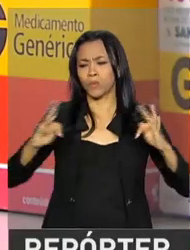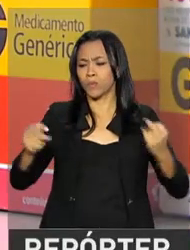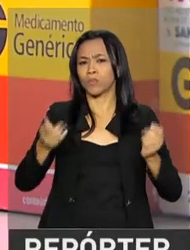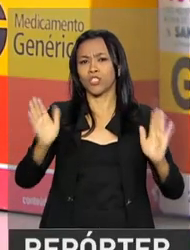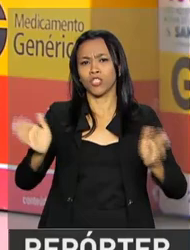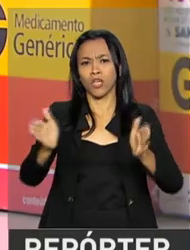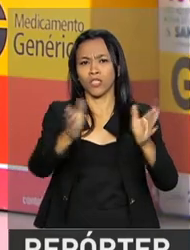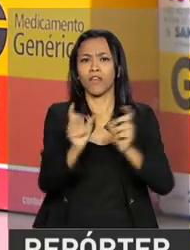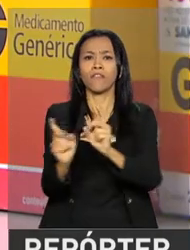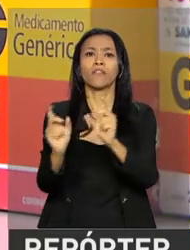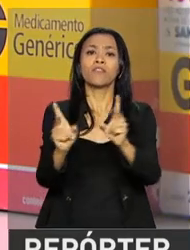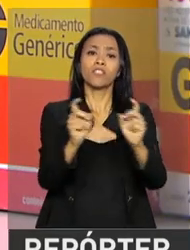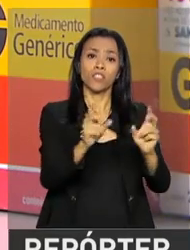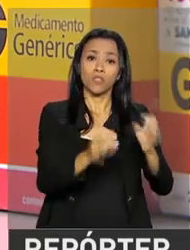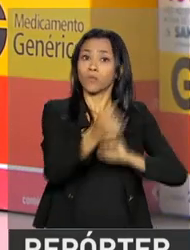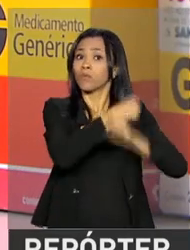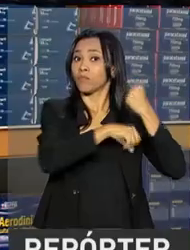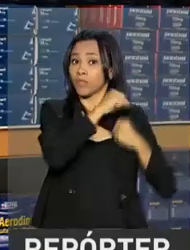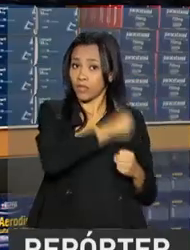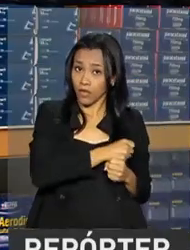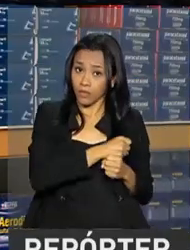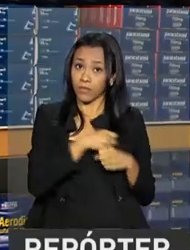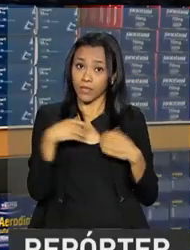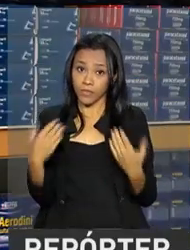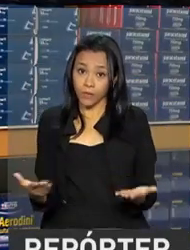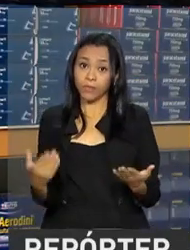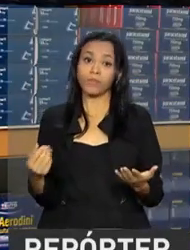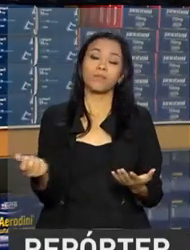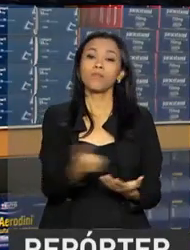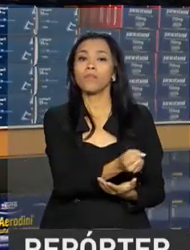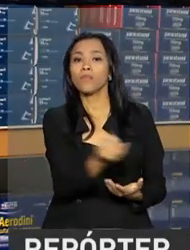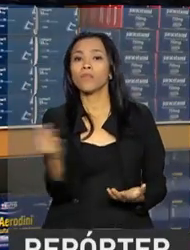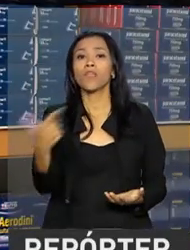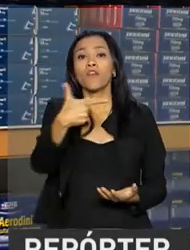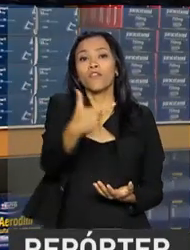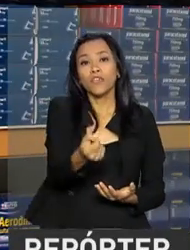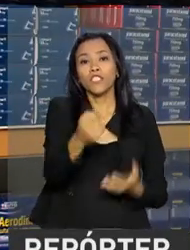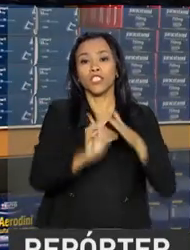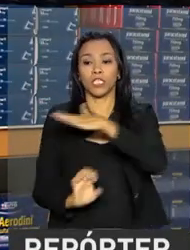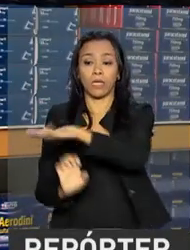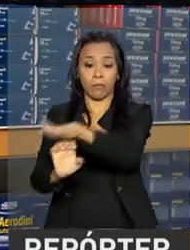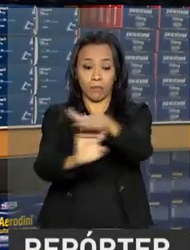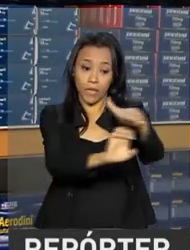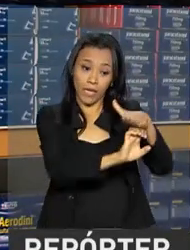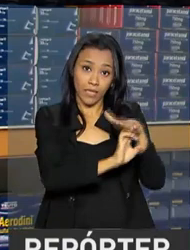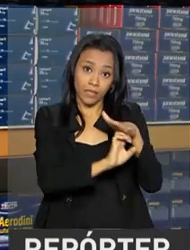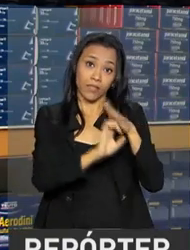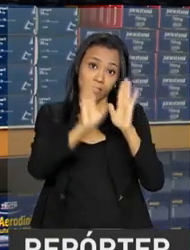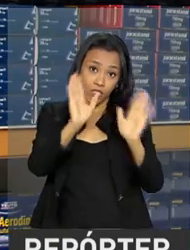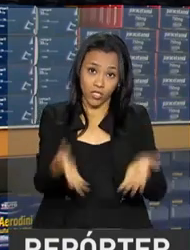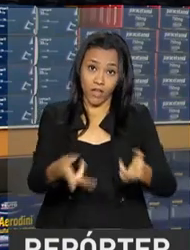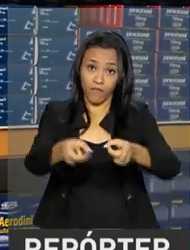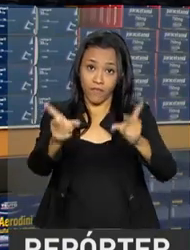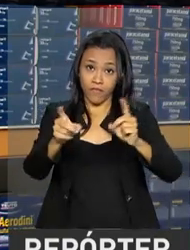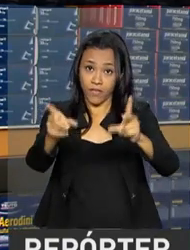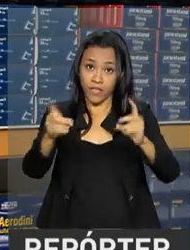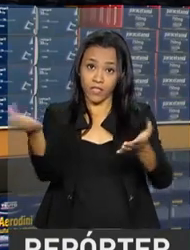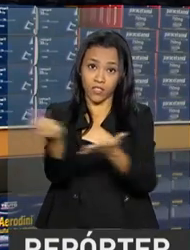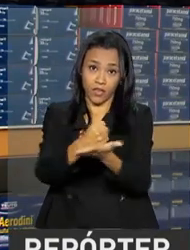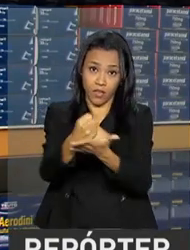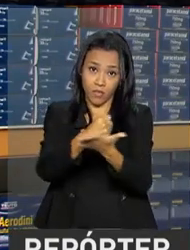foi vendido pelo setor no ano passado entre as 20 empresas com o maior faturamento com a venda de genéricos